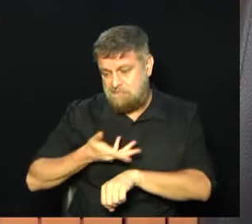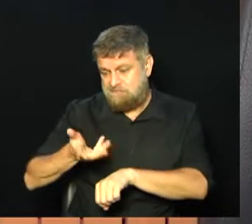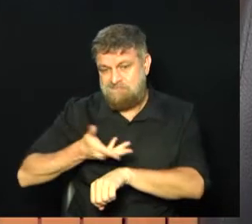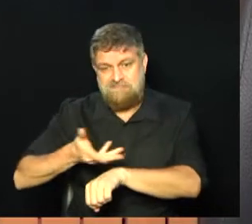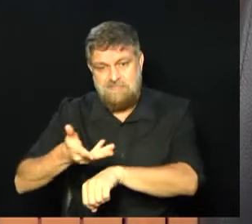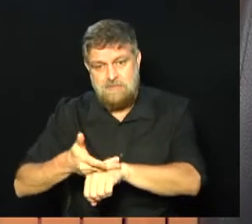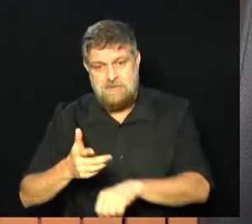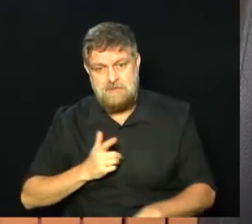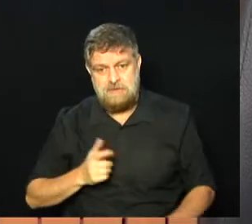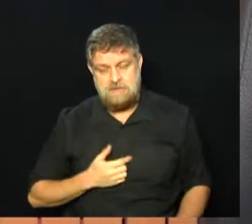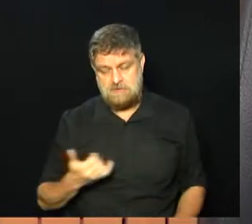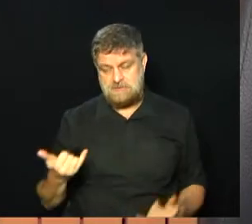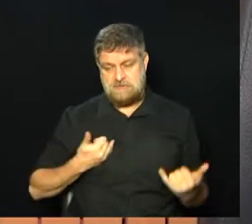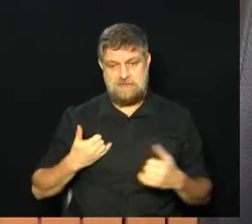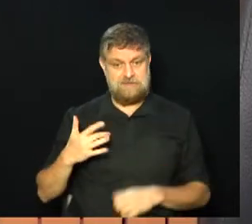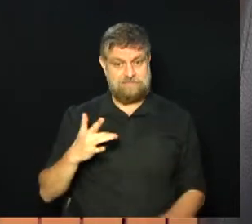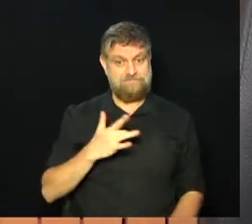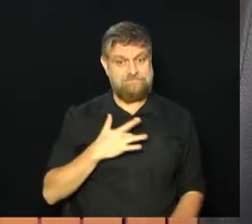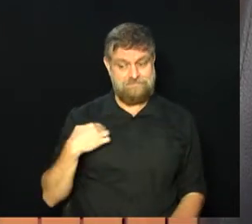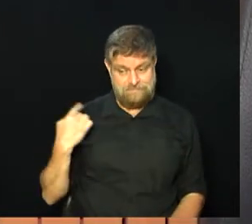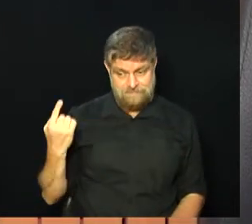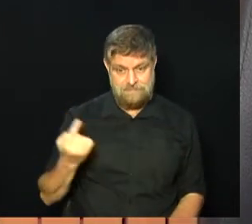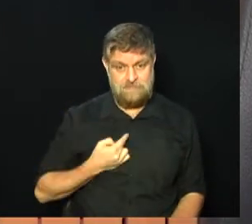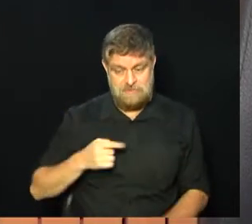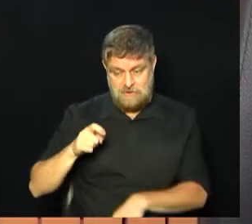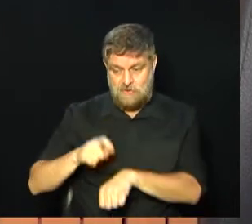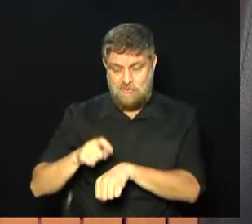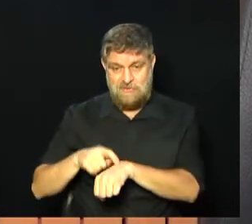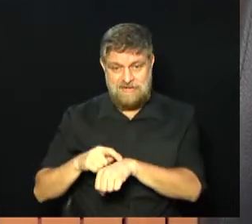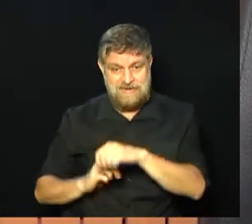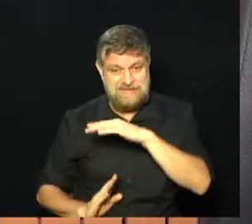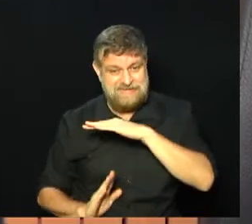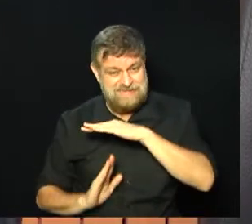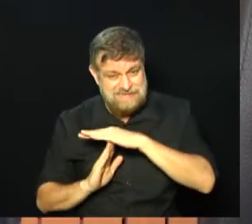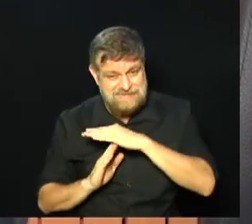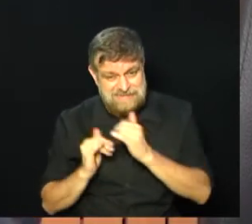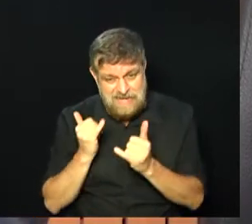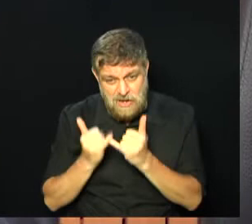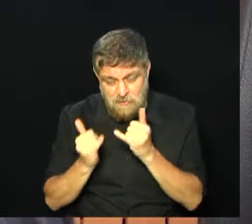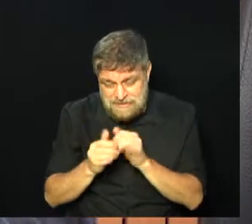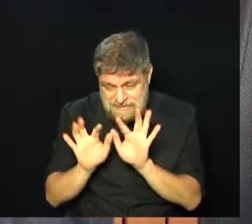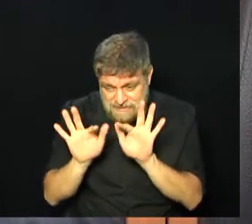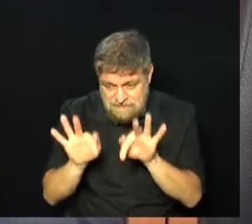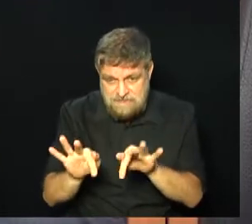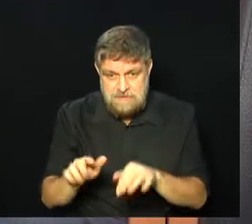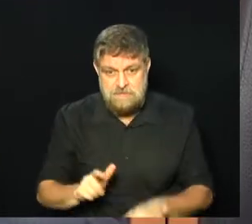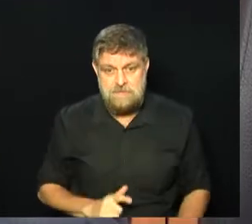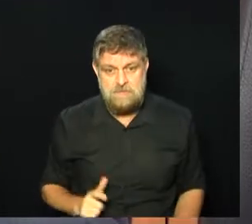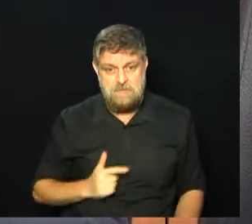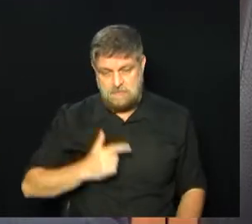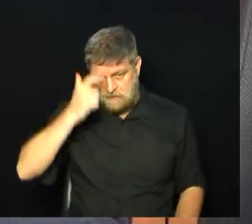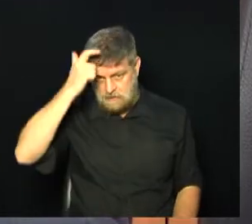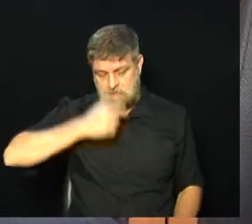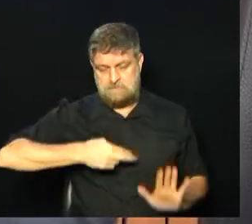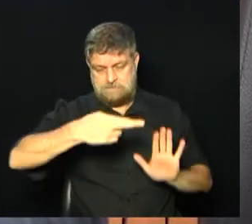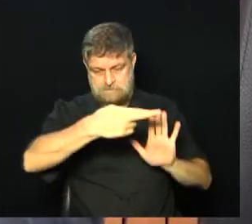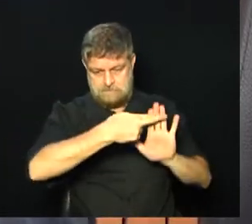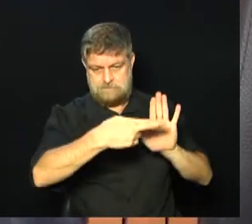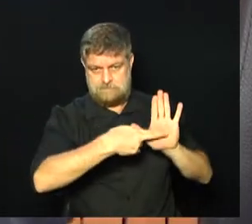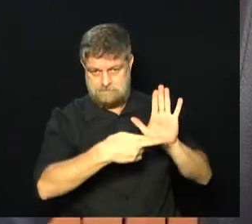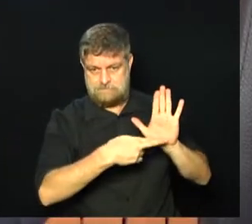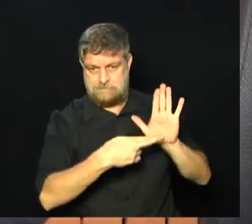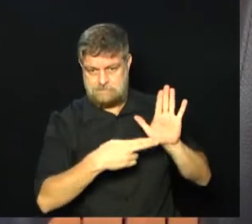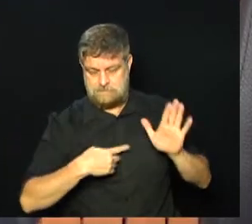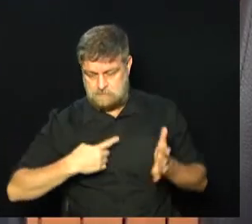o cerimonial já me avisou que nós estamos, né, no tempo que está quase se esgotando, mas eu cumpri, né, arrisco o